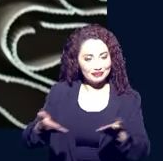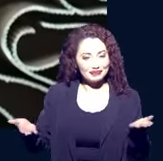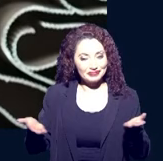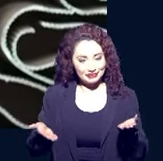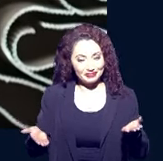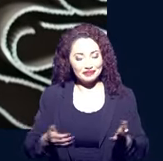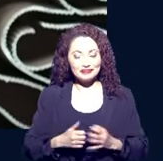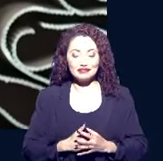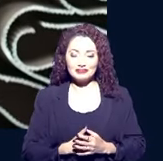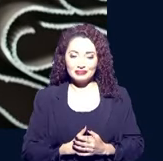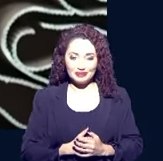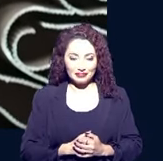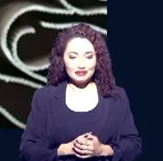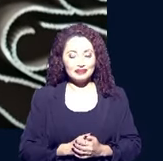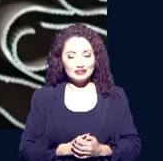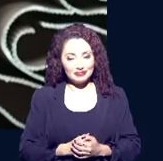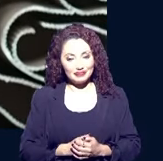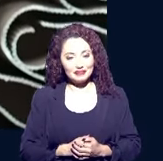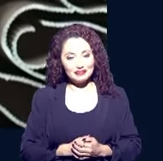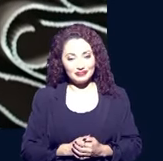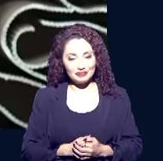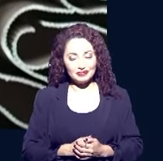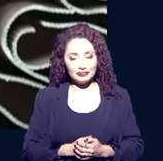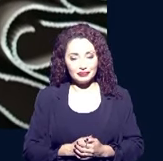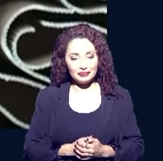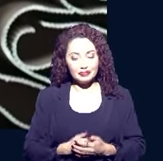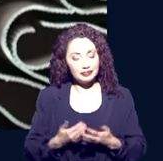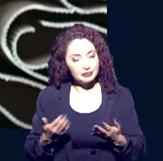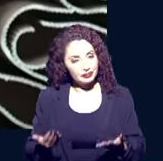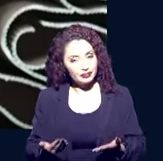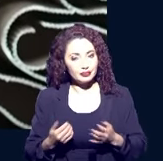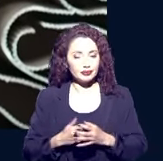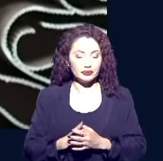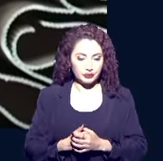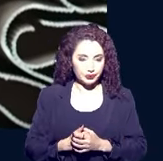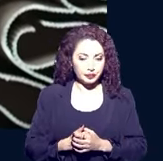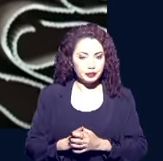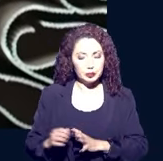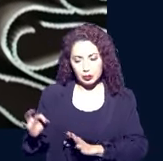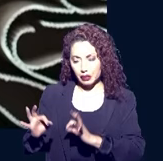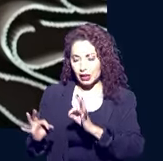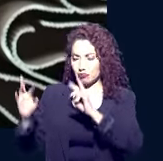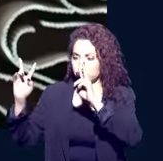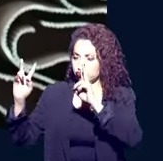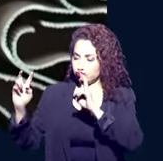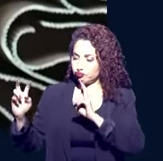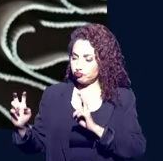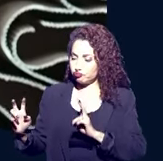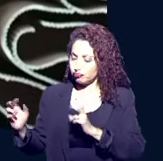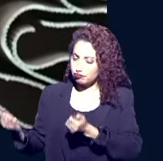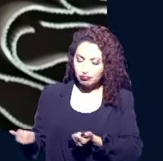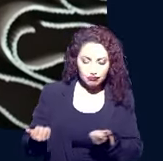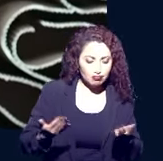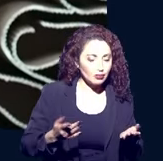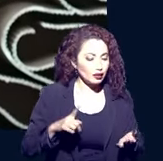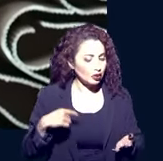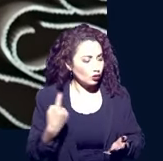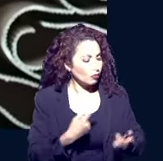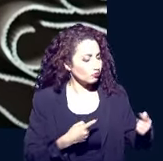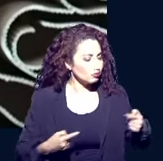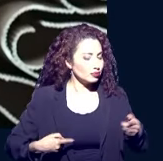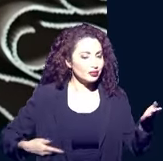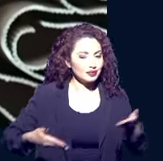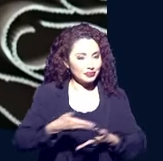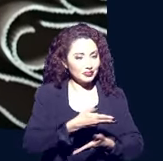eu eu preparando um pouco os temas que eu gostaria de de levantar eh eu eu